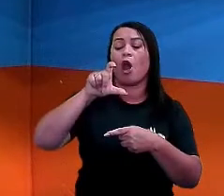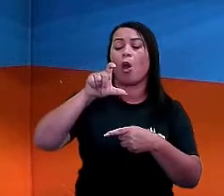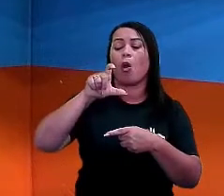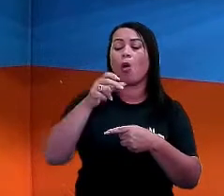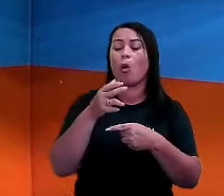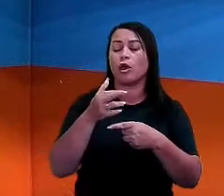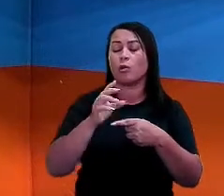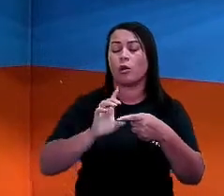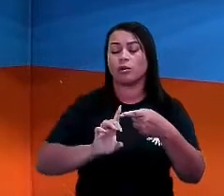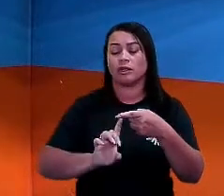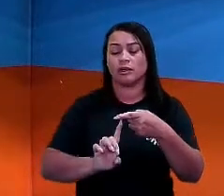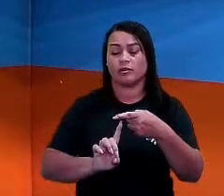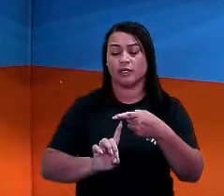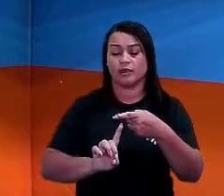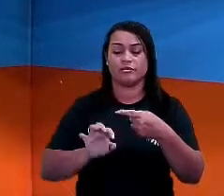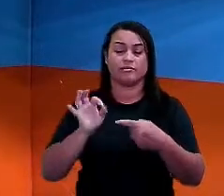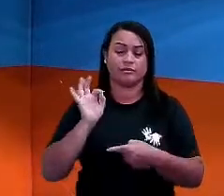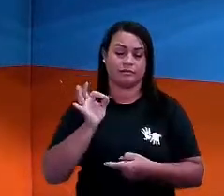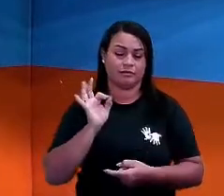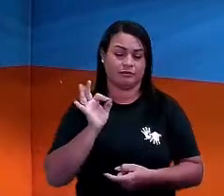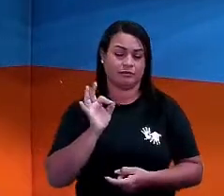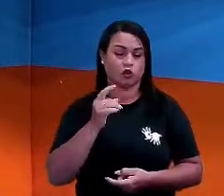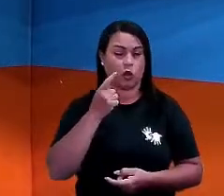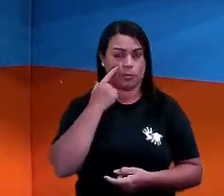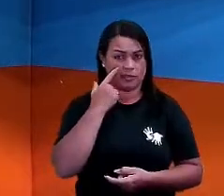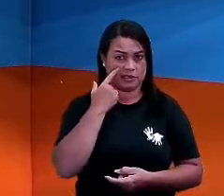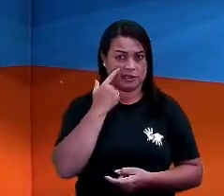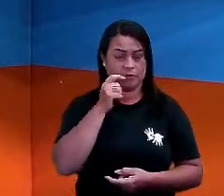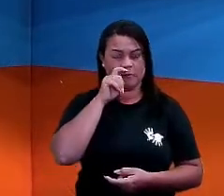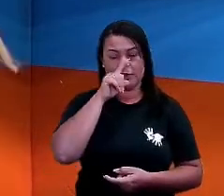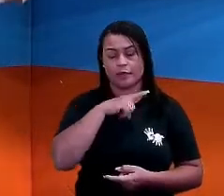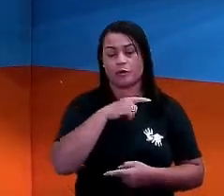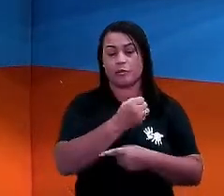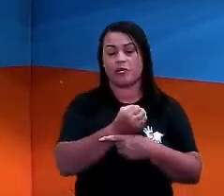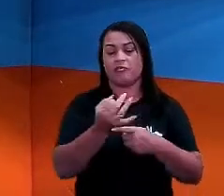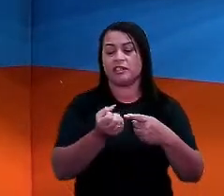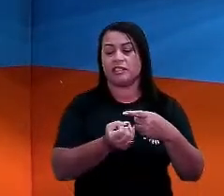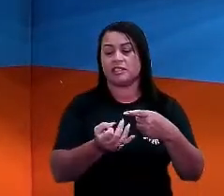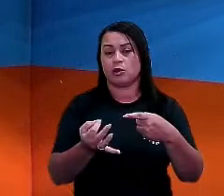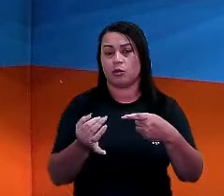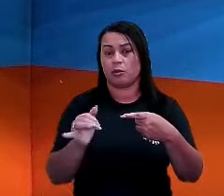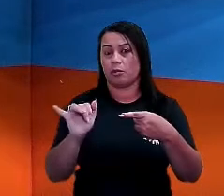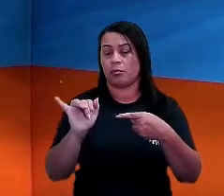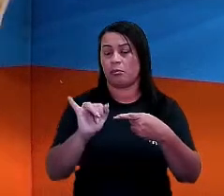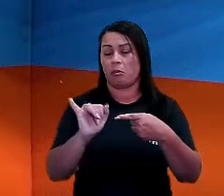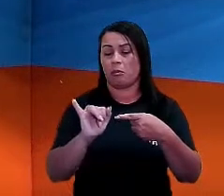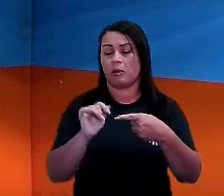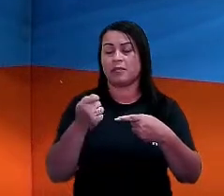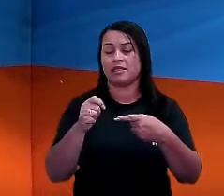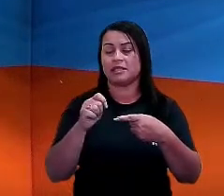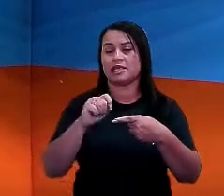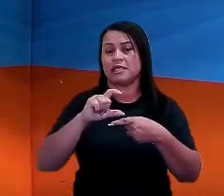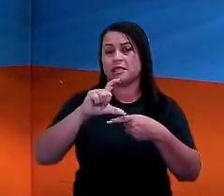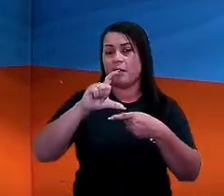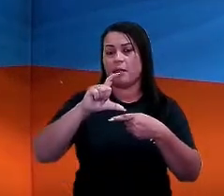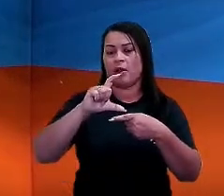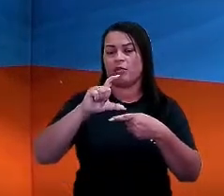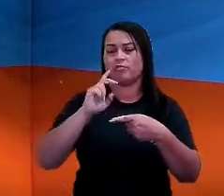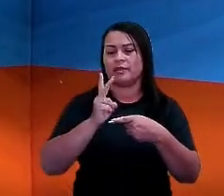ao denominador. Tá certo? Então, para ser uma fração imprópria, aqui em cima tem que ser